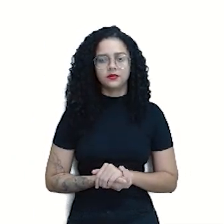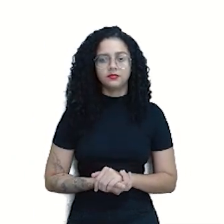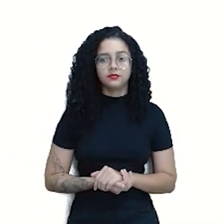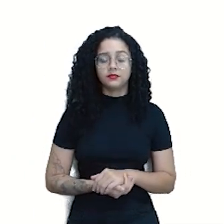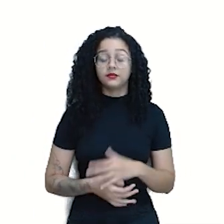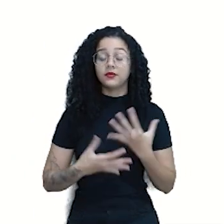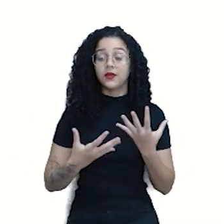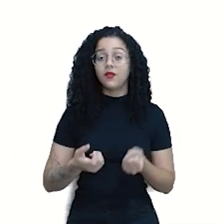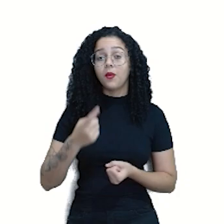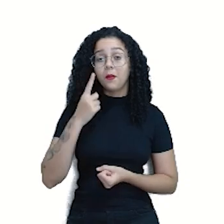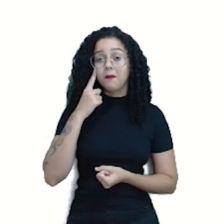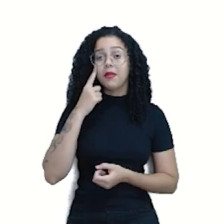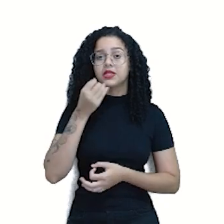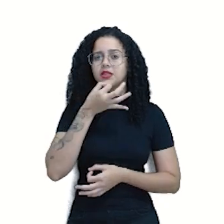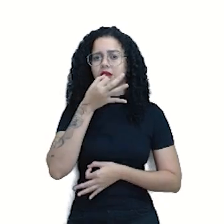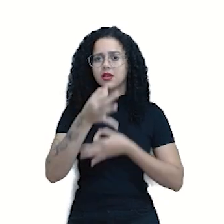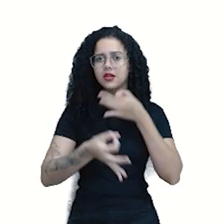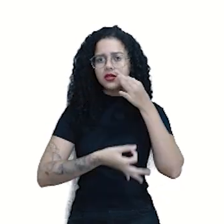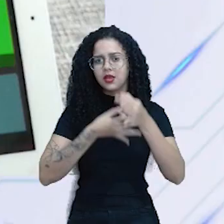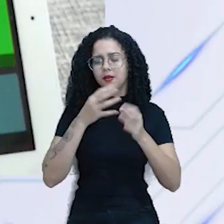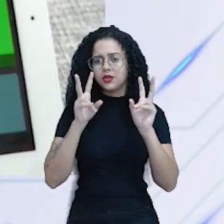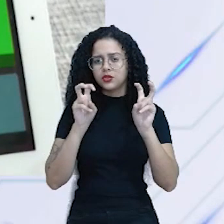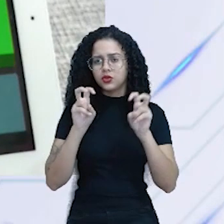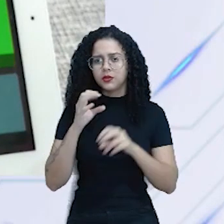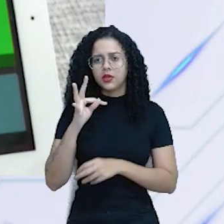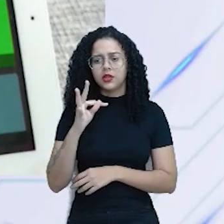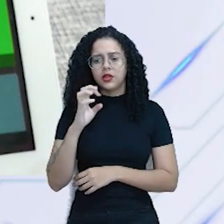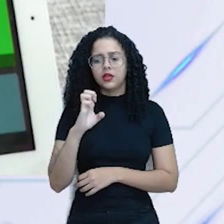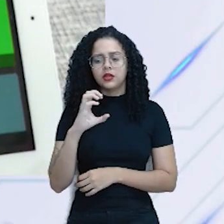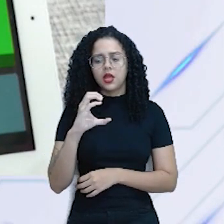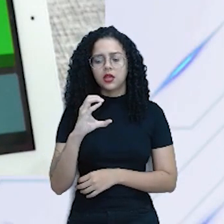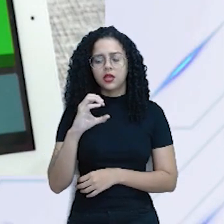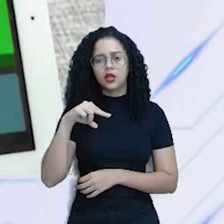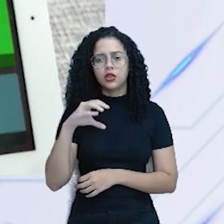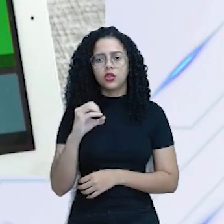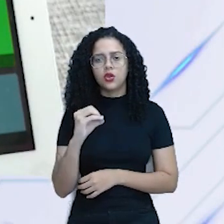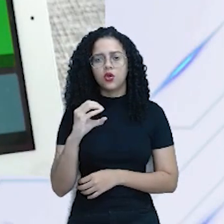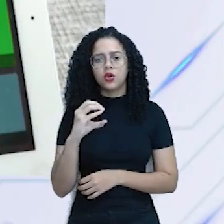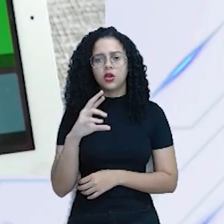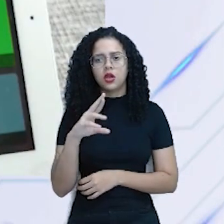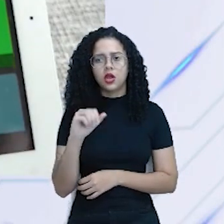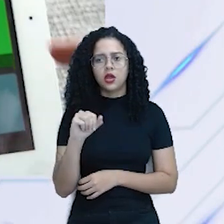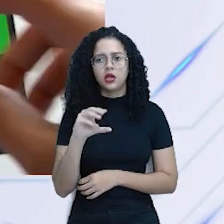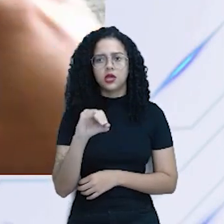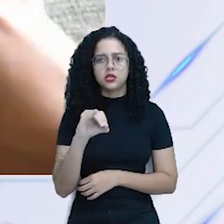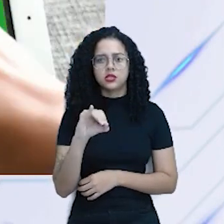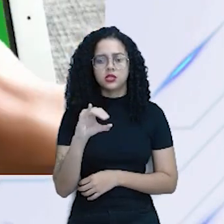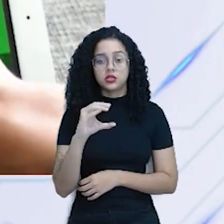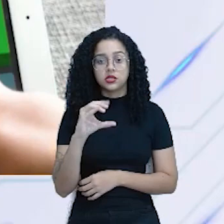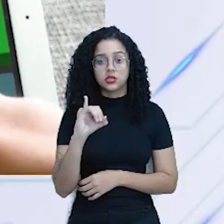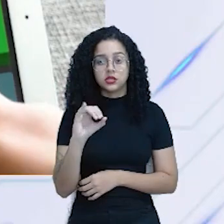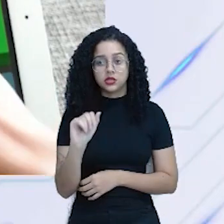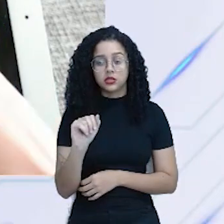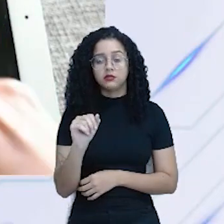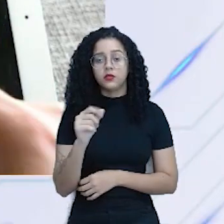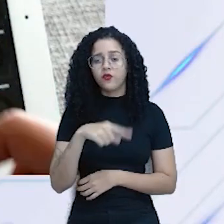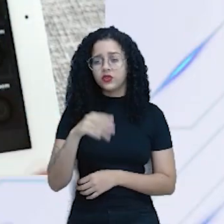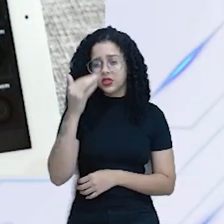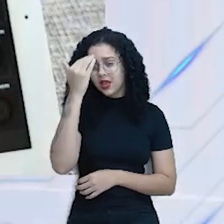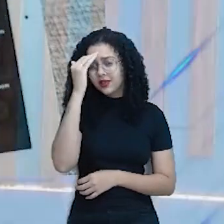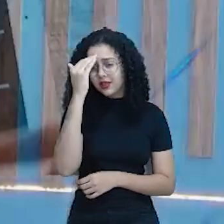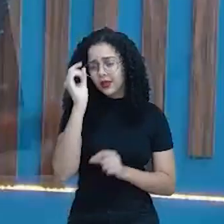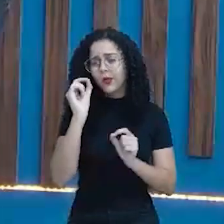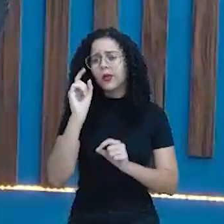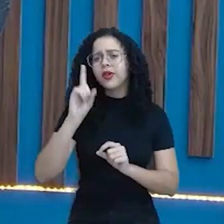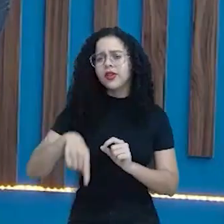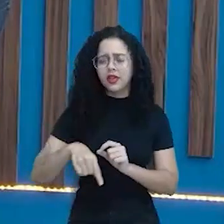Vamos pensar criticamente sobre tecnocracia. E aí, estamos aqui para... Vocês entenderam agora o que